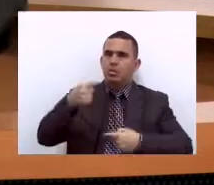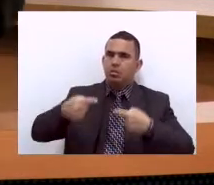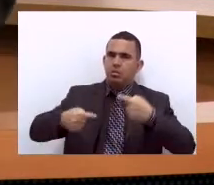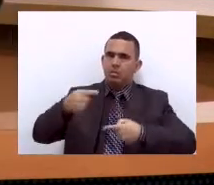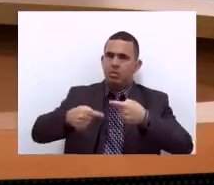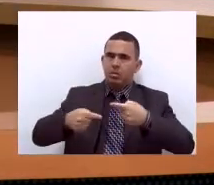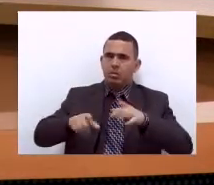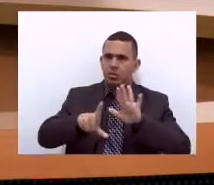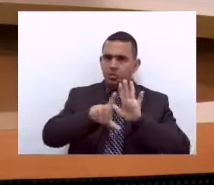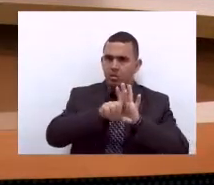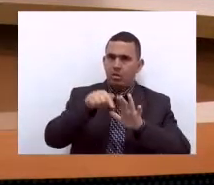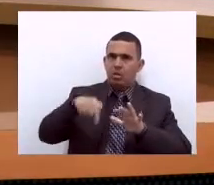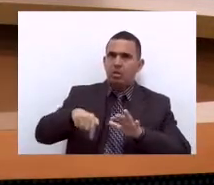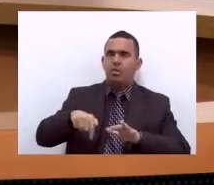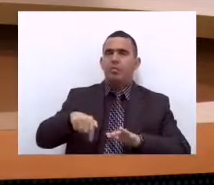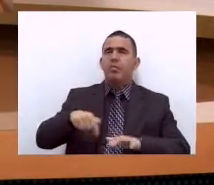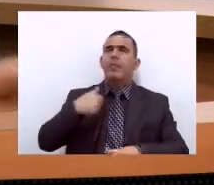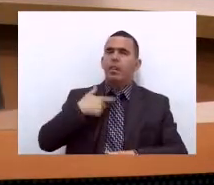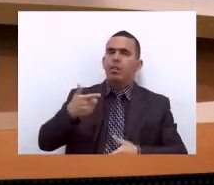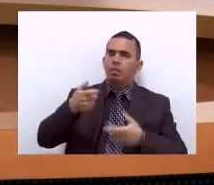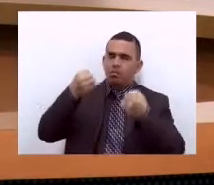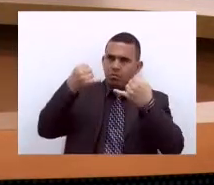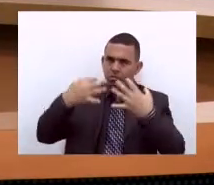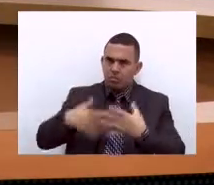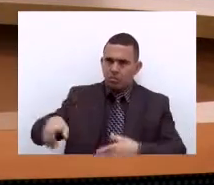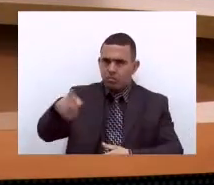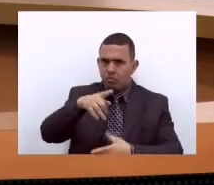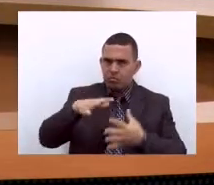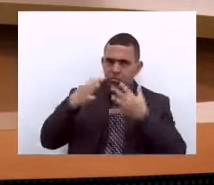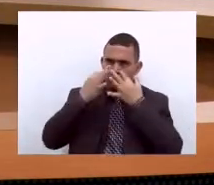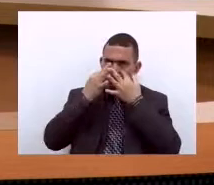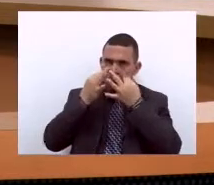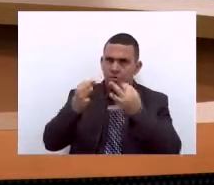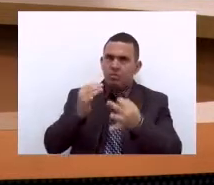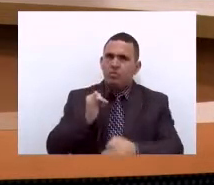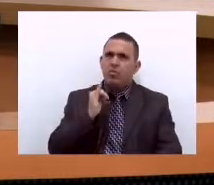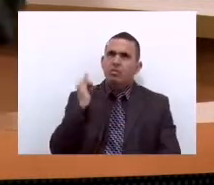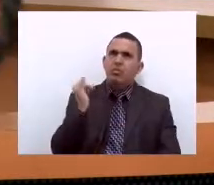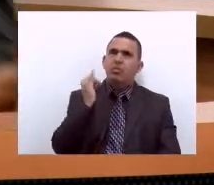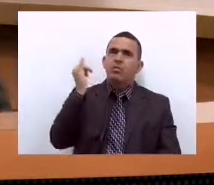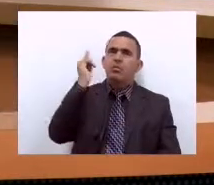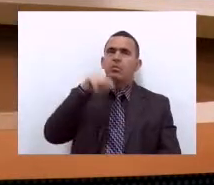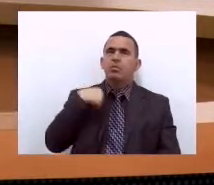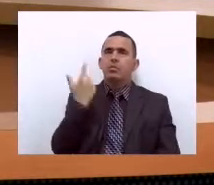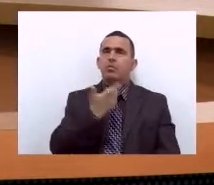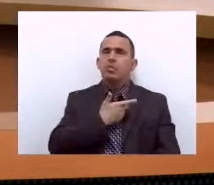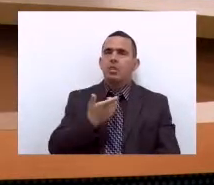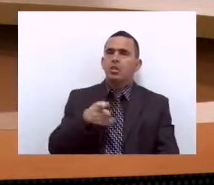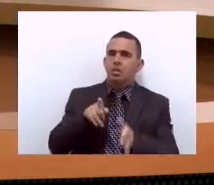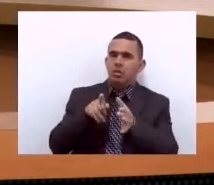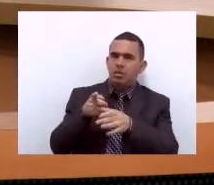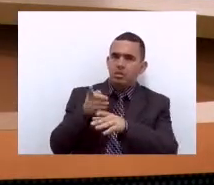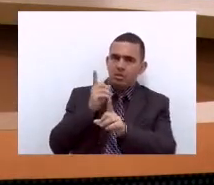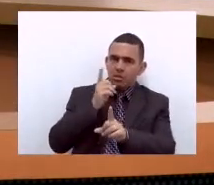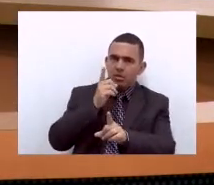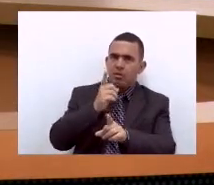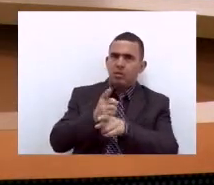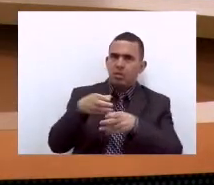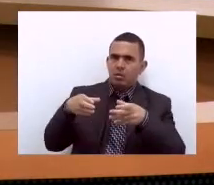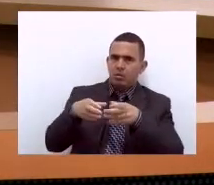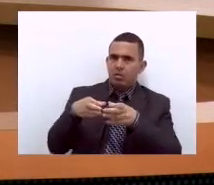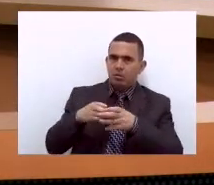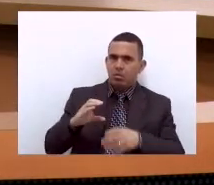Então, queria pontuar aqui, chamar a atenção da importância de nós estarmos procurando o comitê